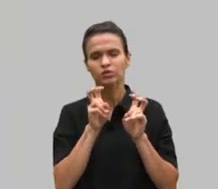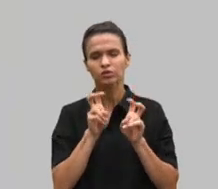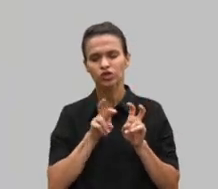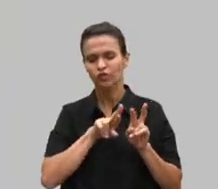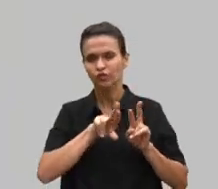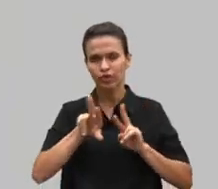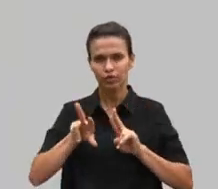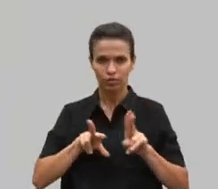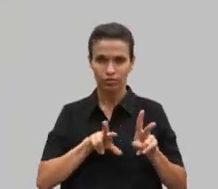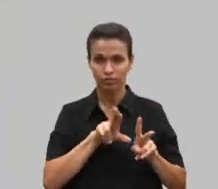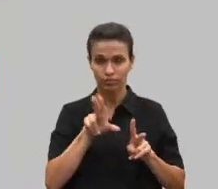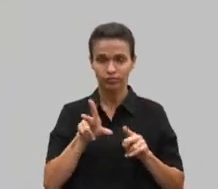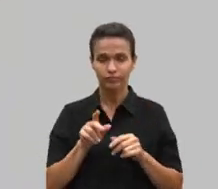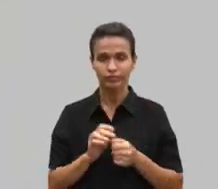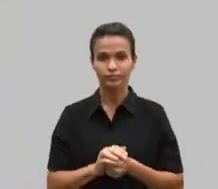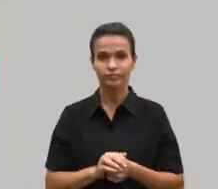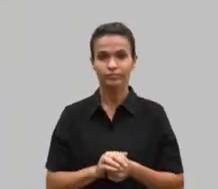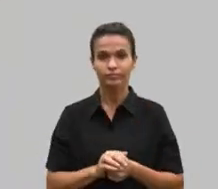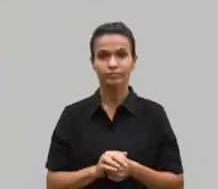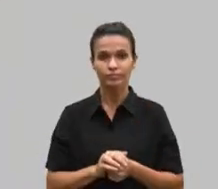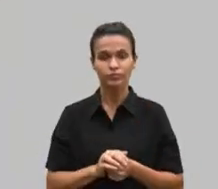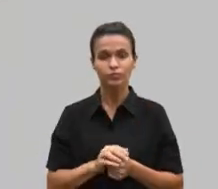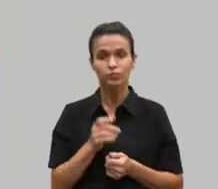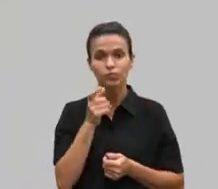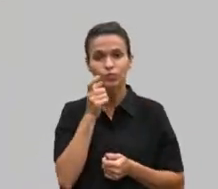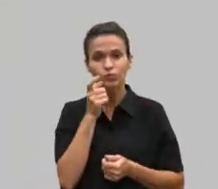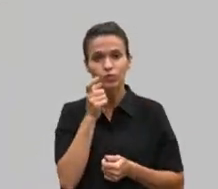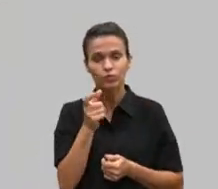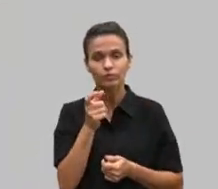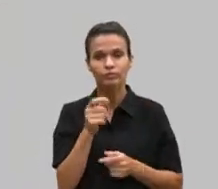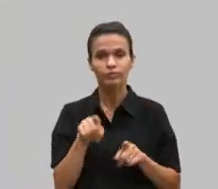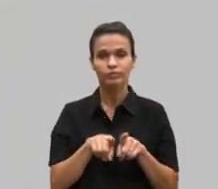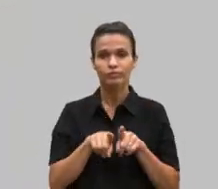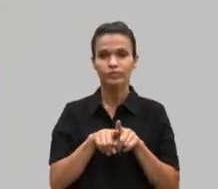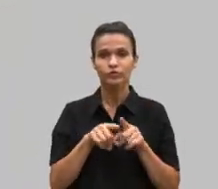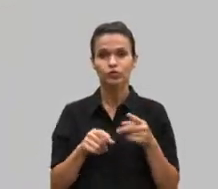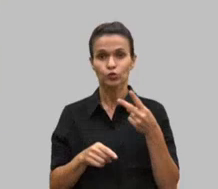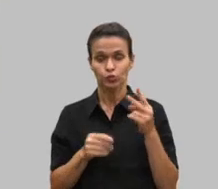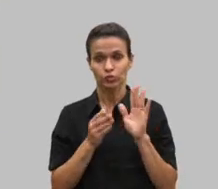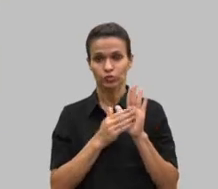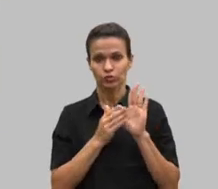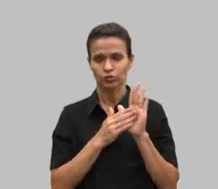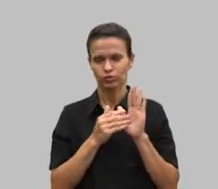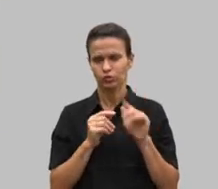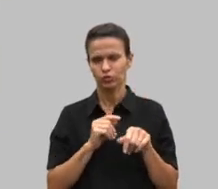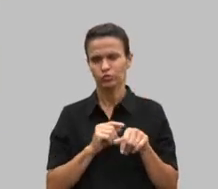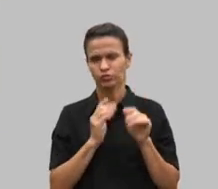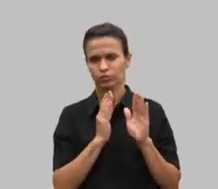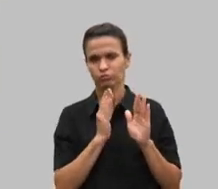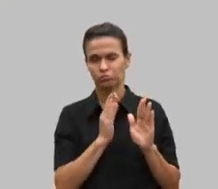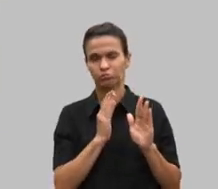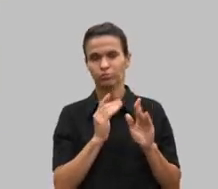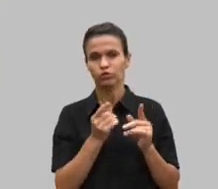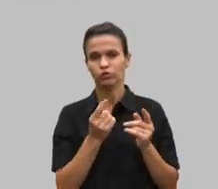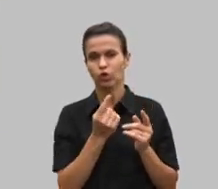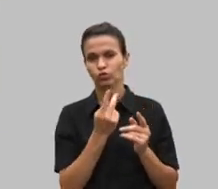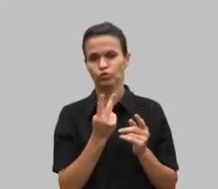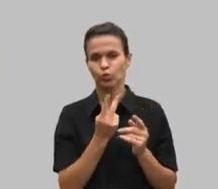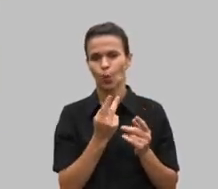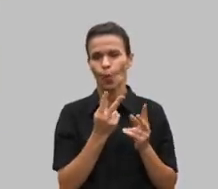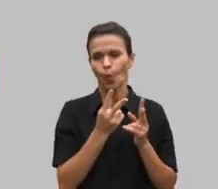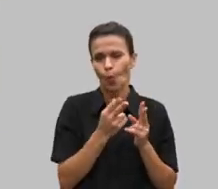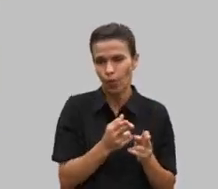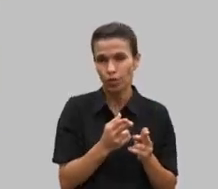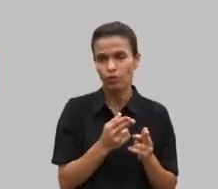e foi curioso também que duas propostas ali no momento da priorização empataram uma era sobre o turismo